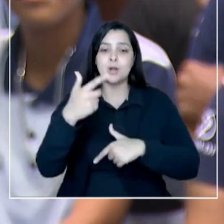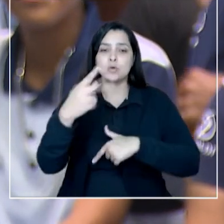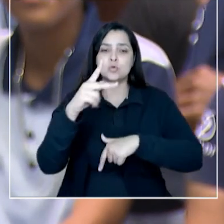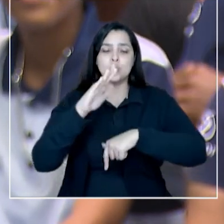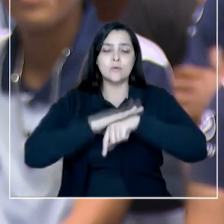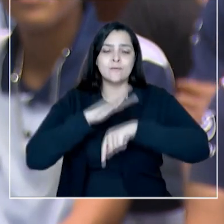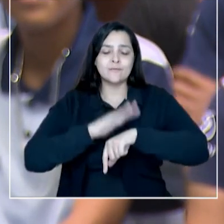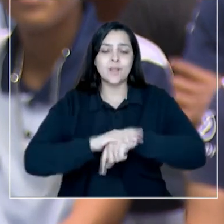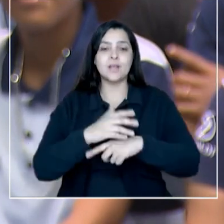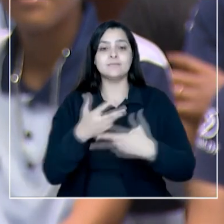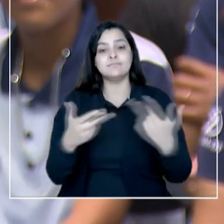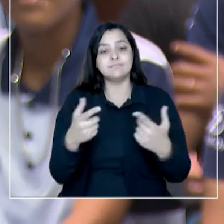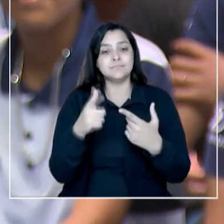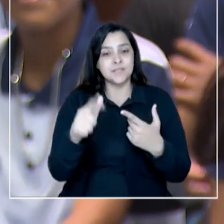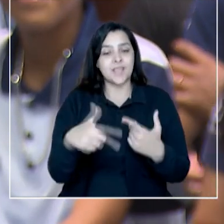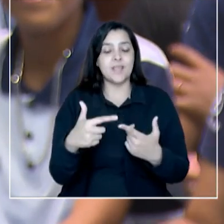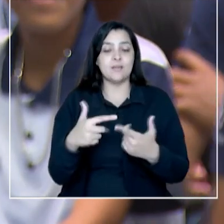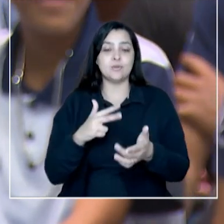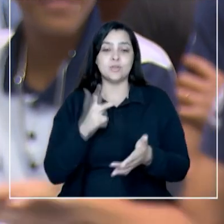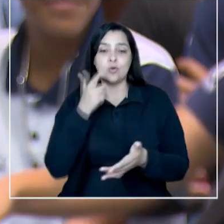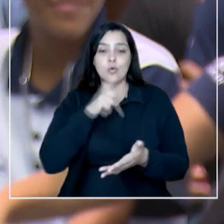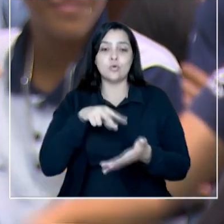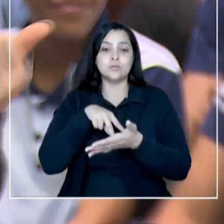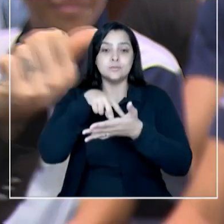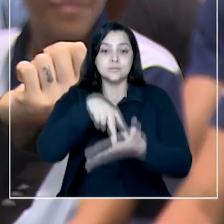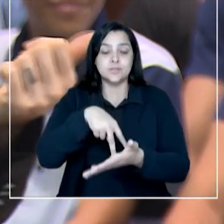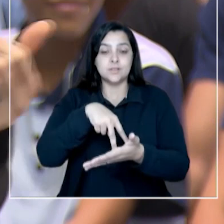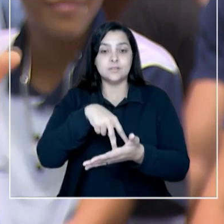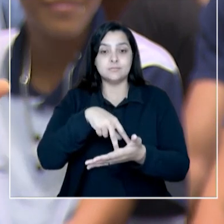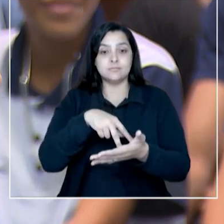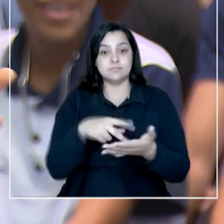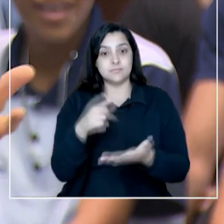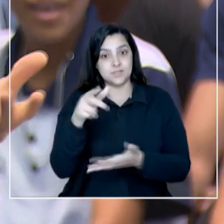é o que vai segurar você. Só que, ao mesmo tempo, como eu